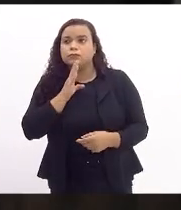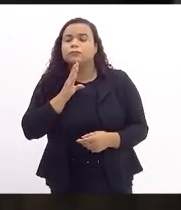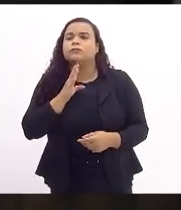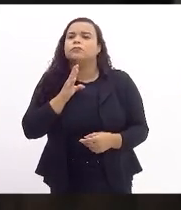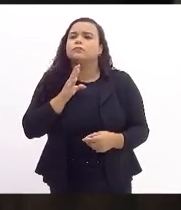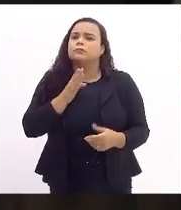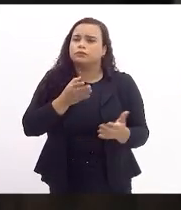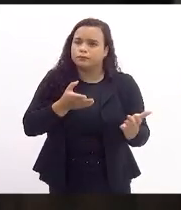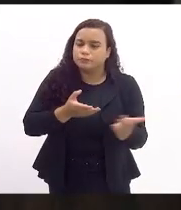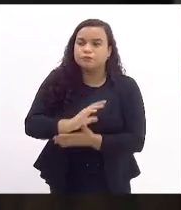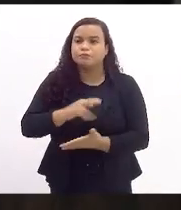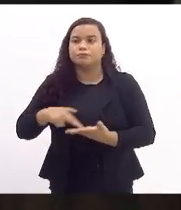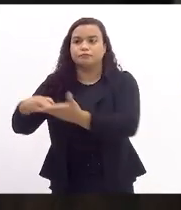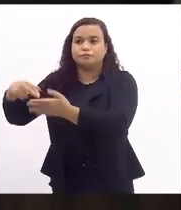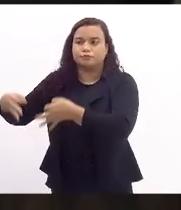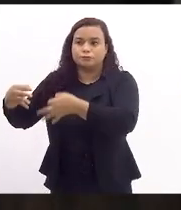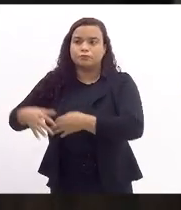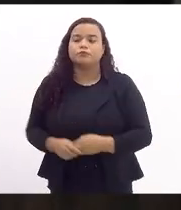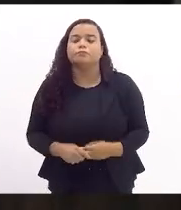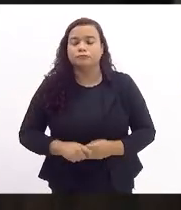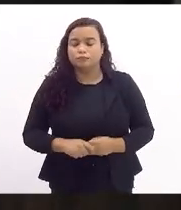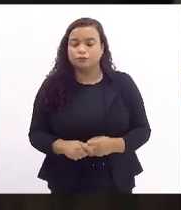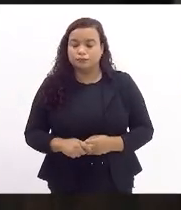aprovado vai à promulgação